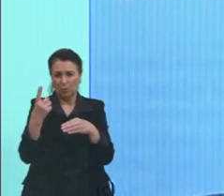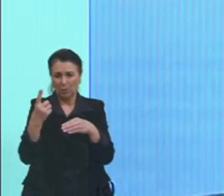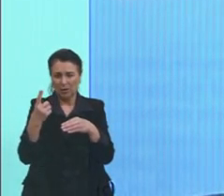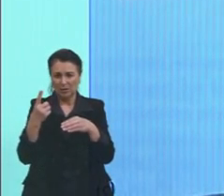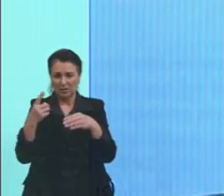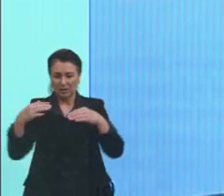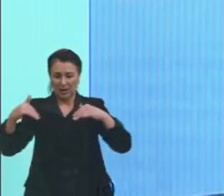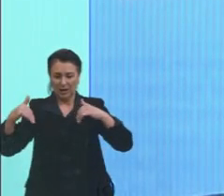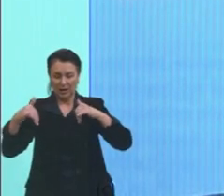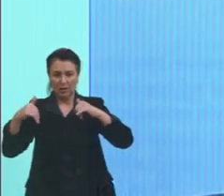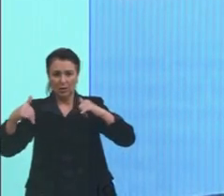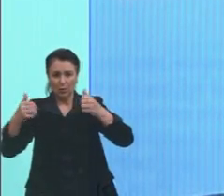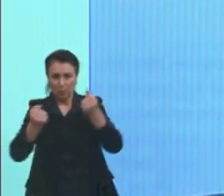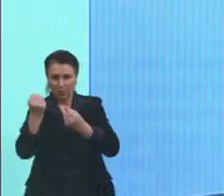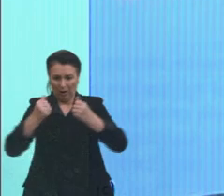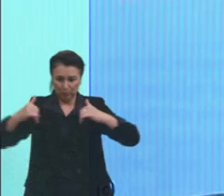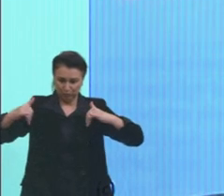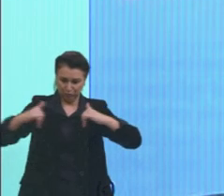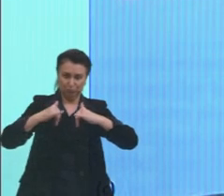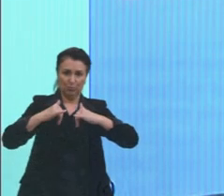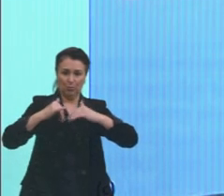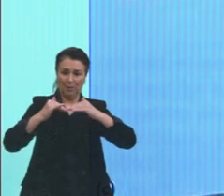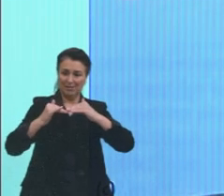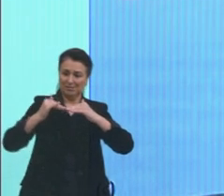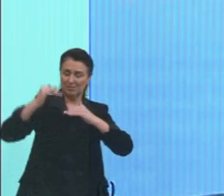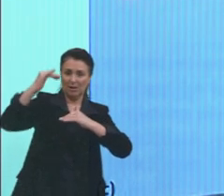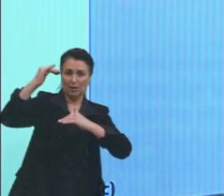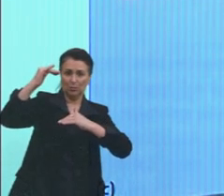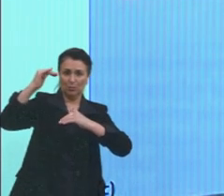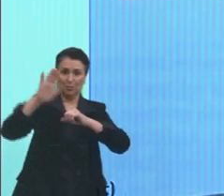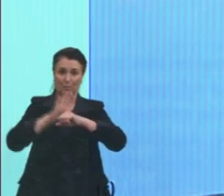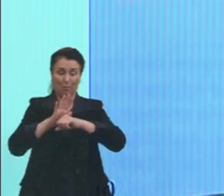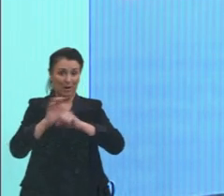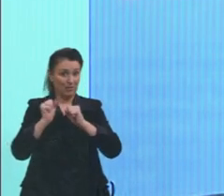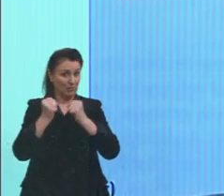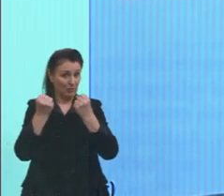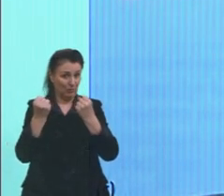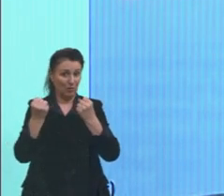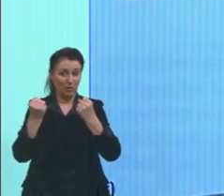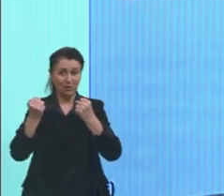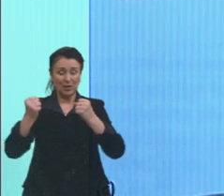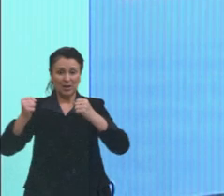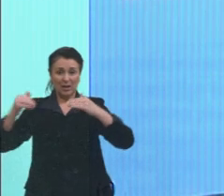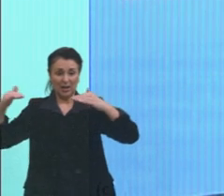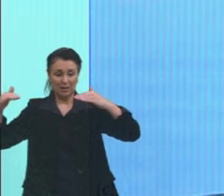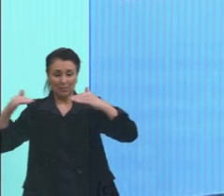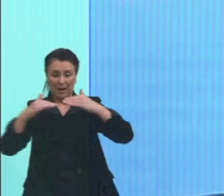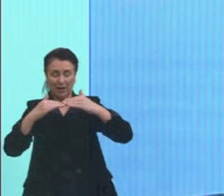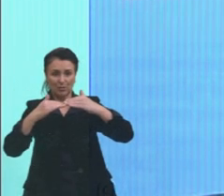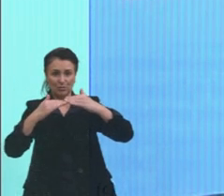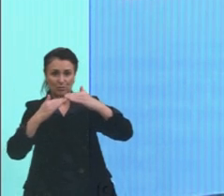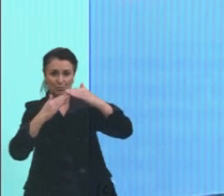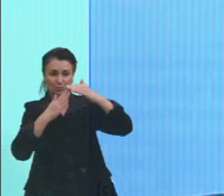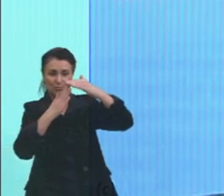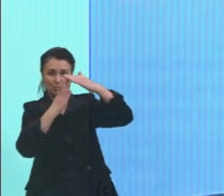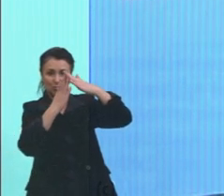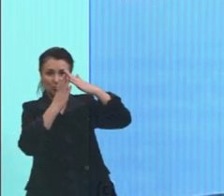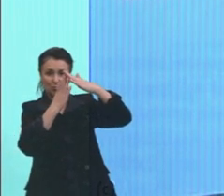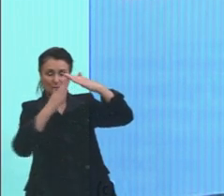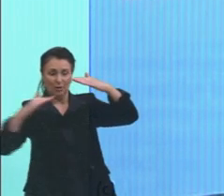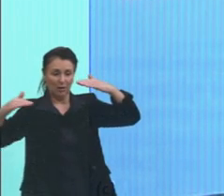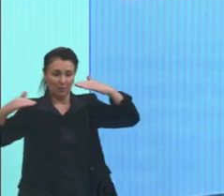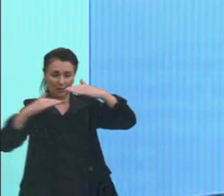colidindo de frente o carro um pouco mais alto um carro pouco mais forte ele vai sofrer essa esse